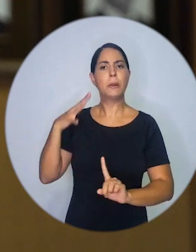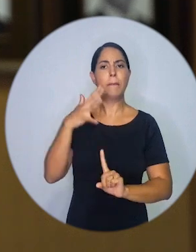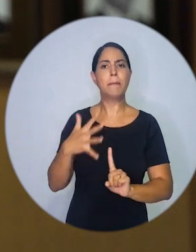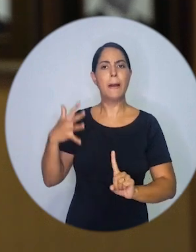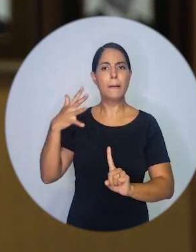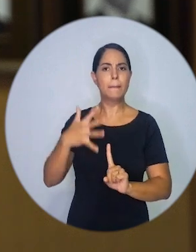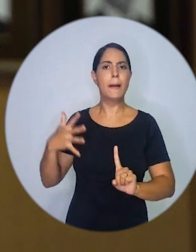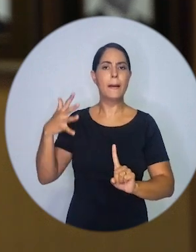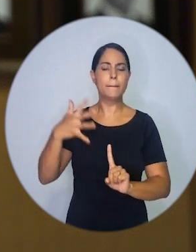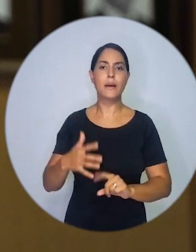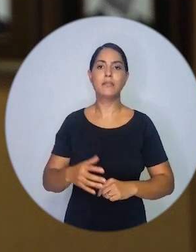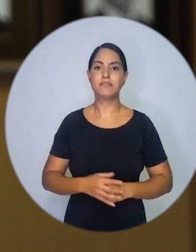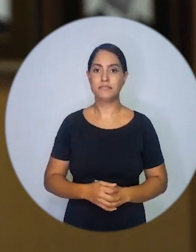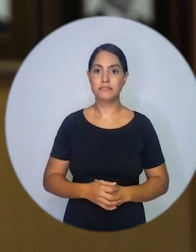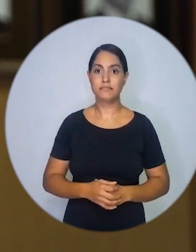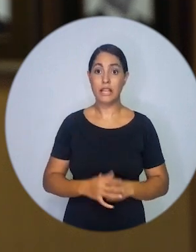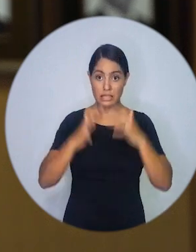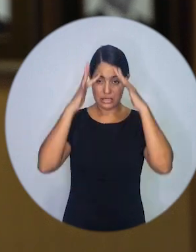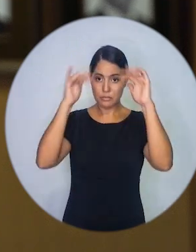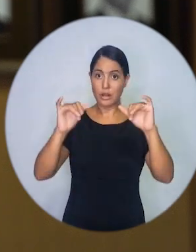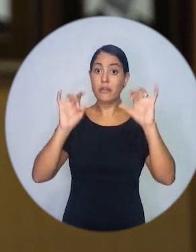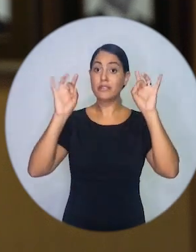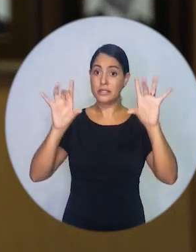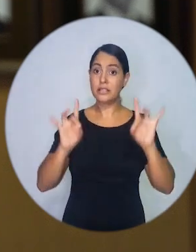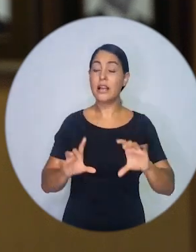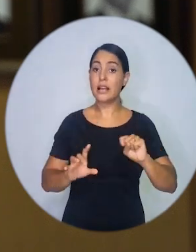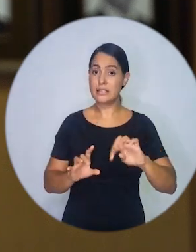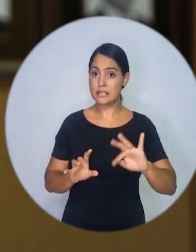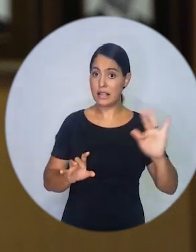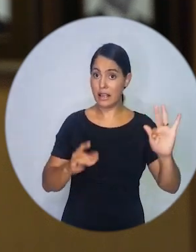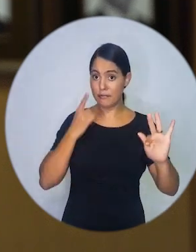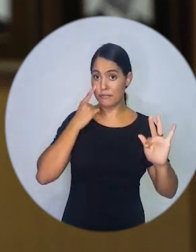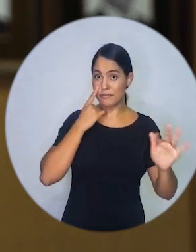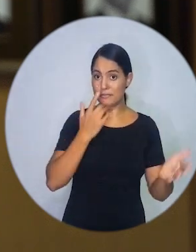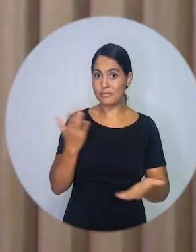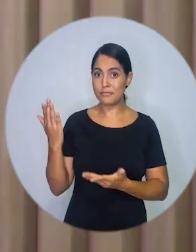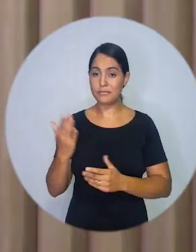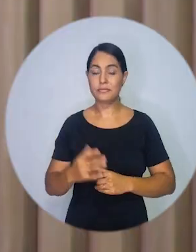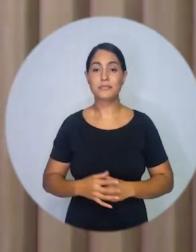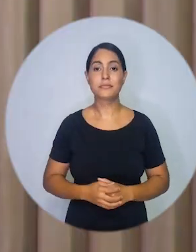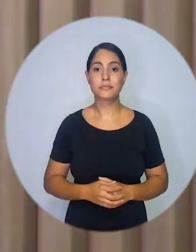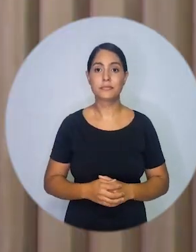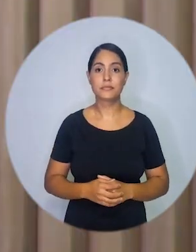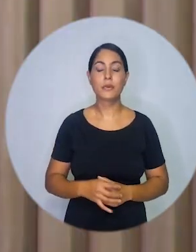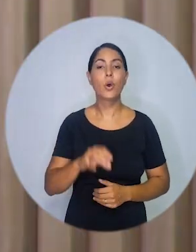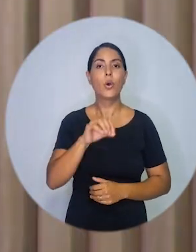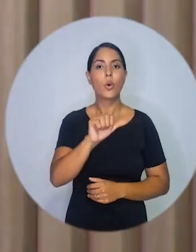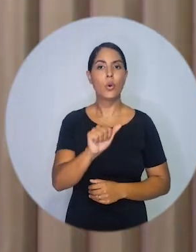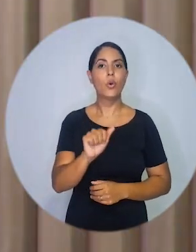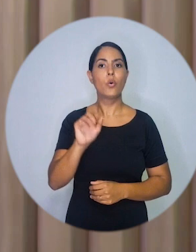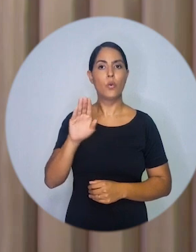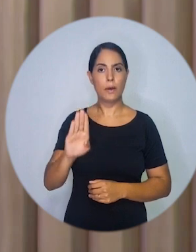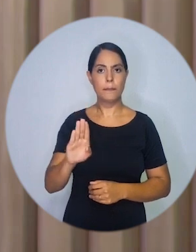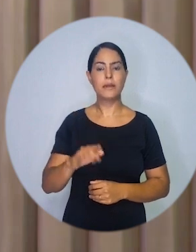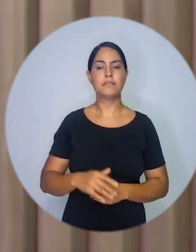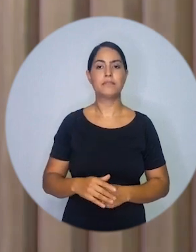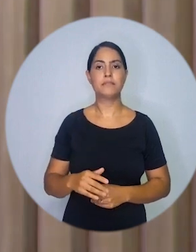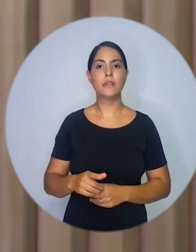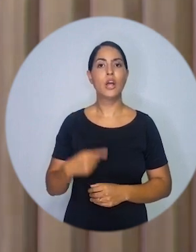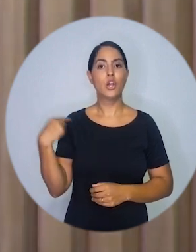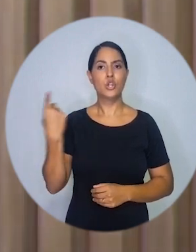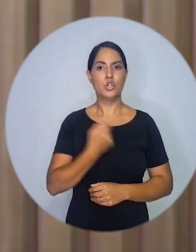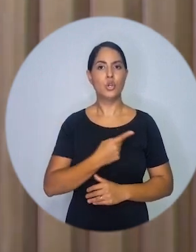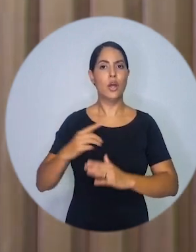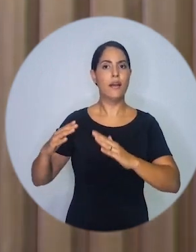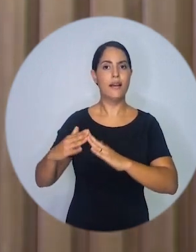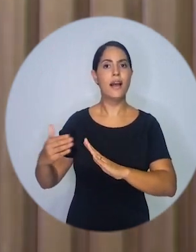de realizar sustentação oral nos tribunais, especialmente no STF. Acompanhe. A Ordem dos Advogados do Brasil, a Casa